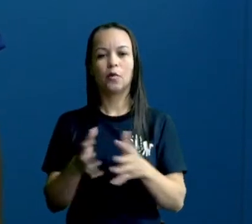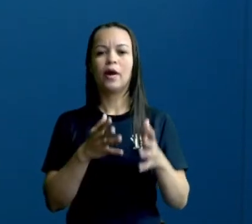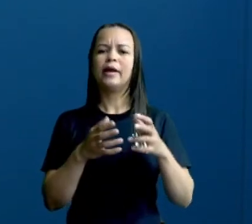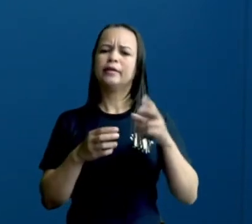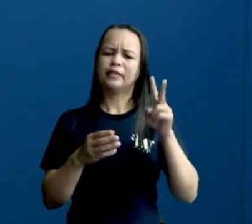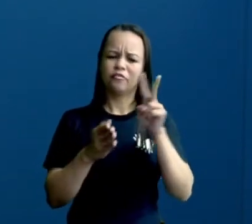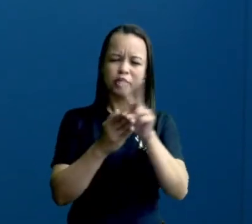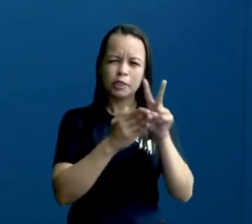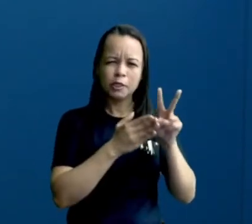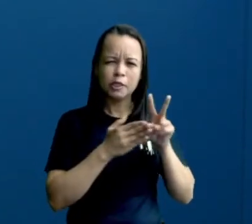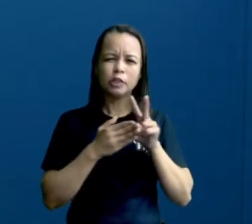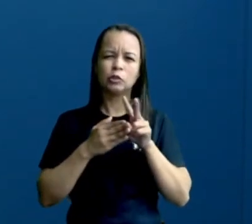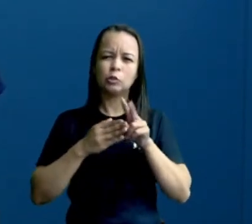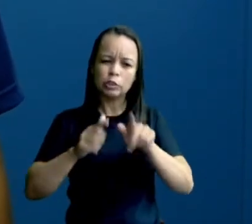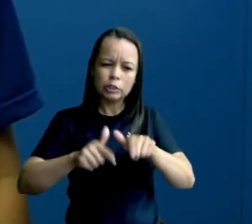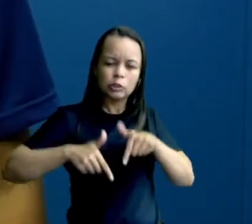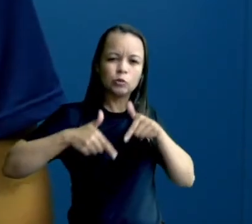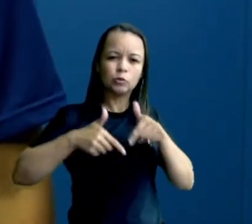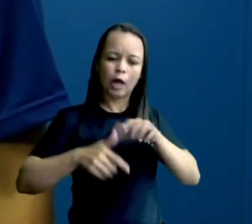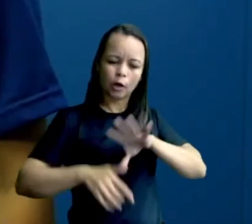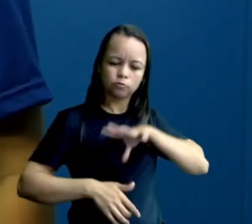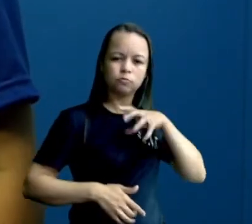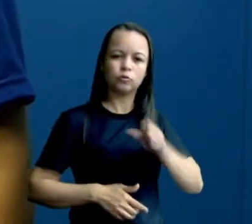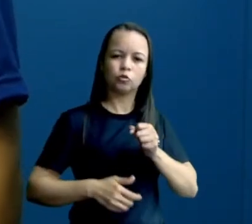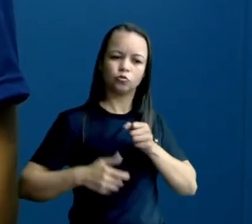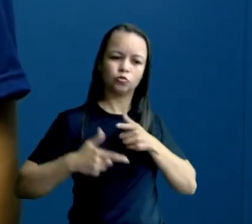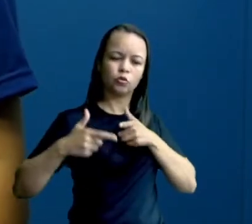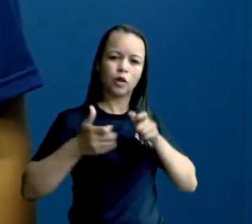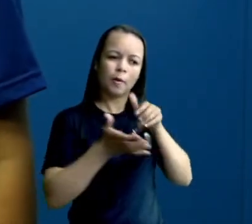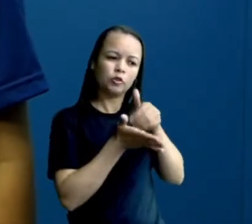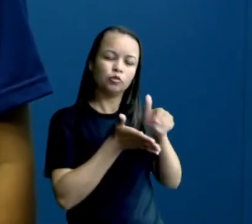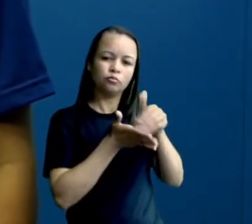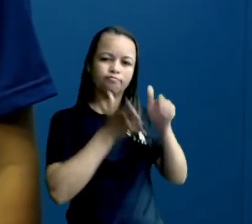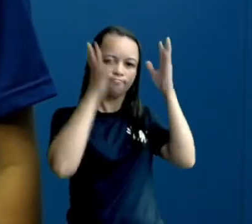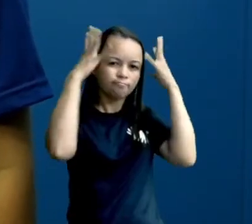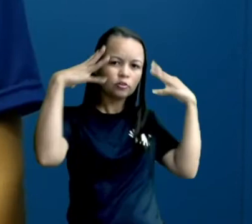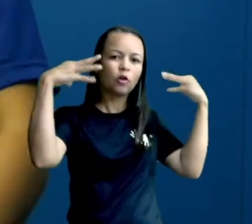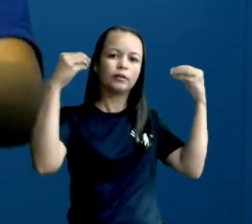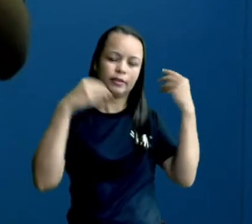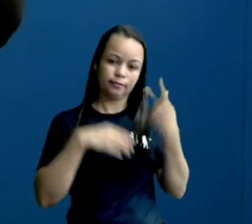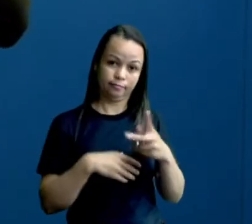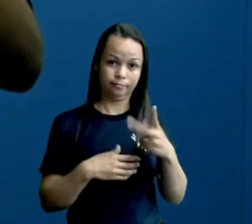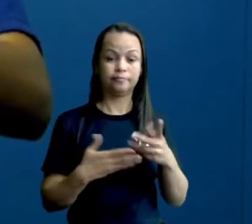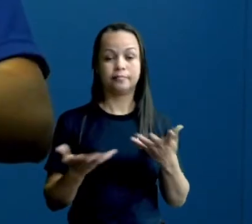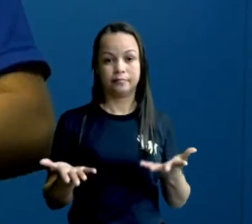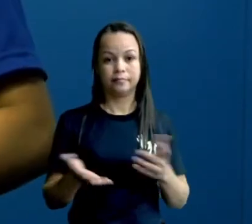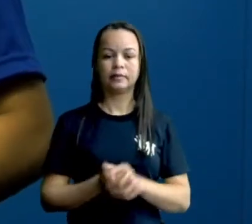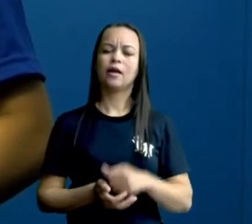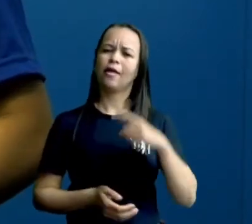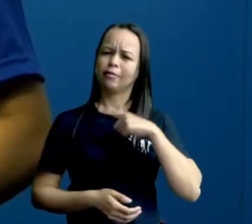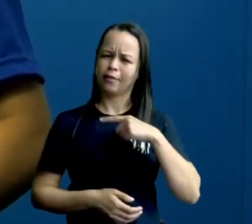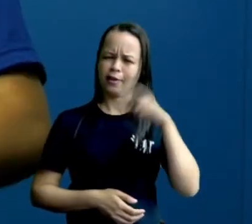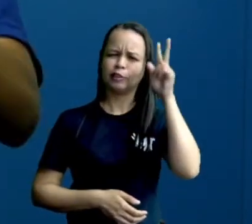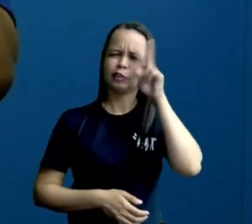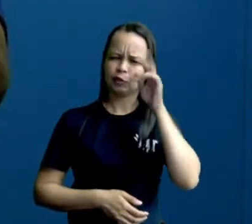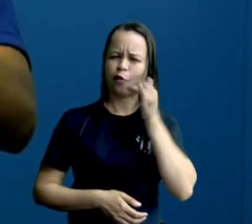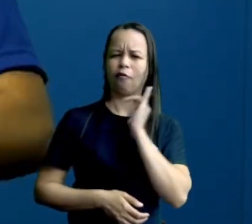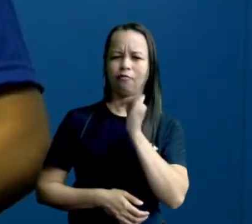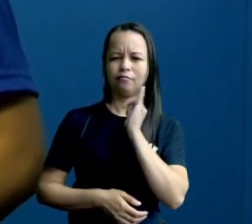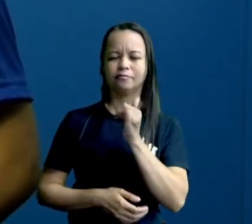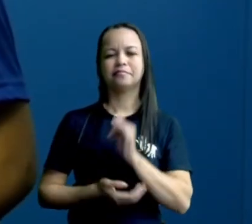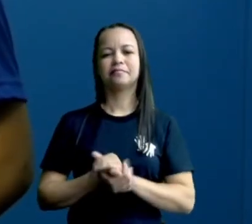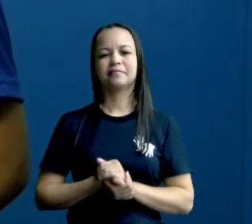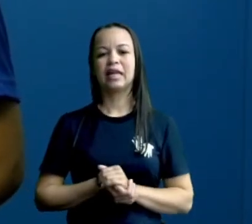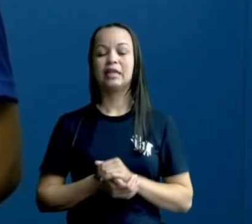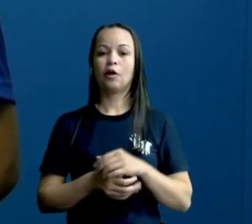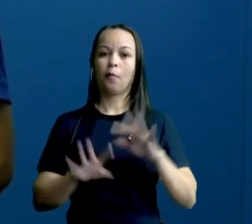mais, lutaram com todo o fervor pela nossa terra para expulsar os holandeses daqui. Tem história para contar, viu? Então